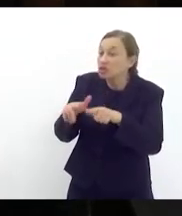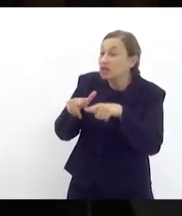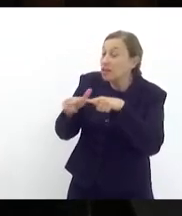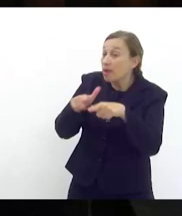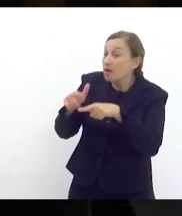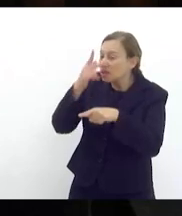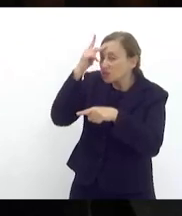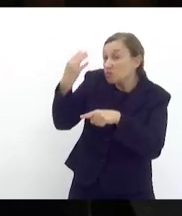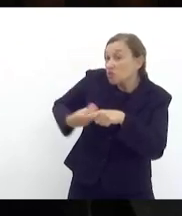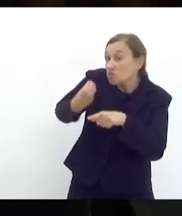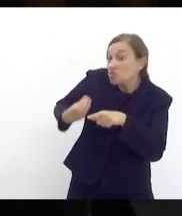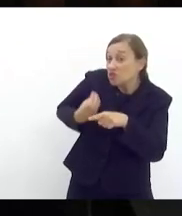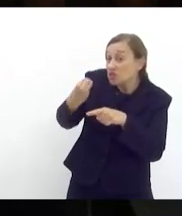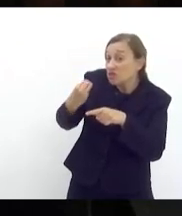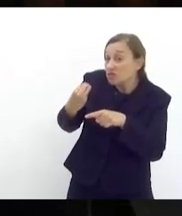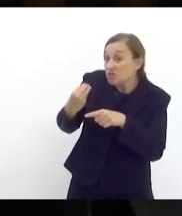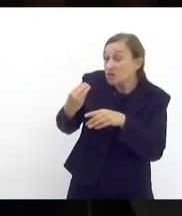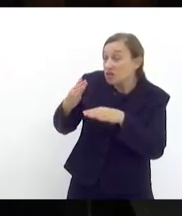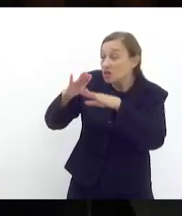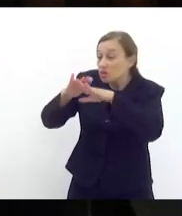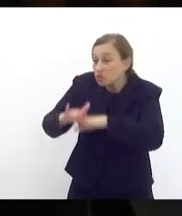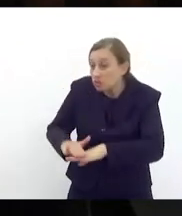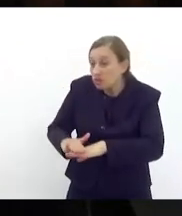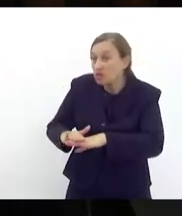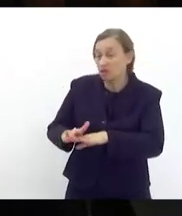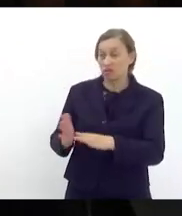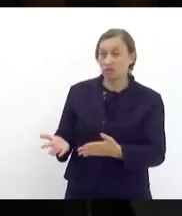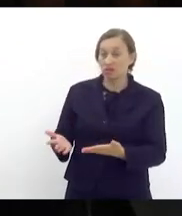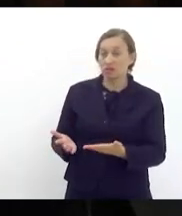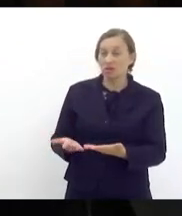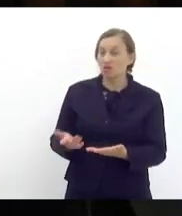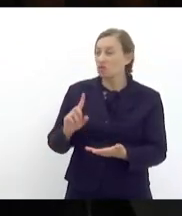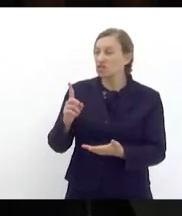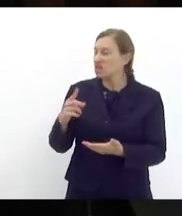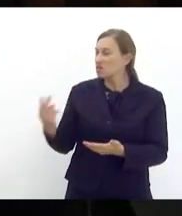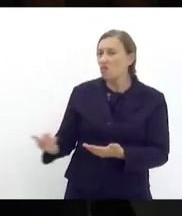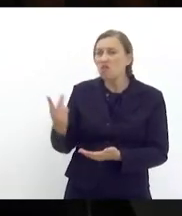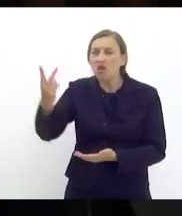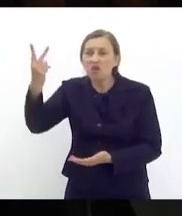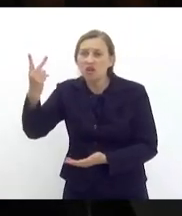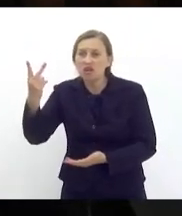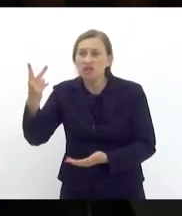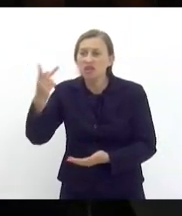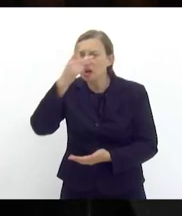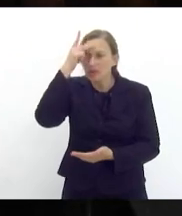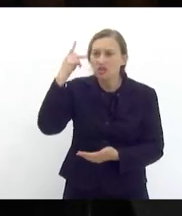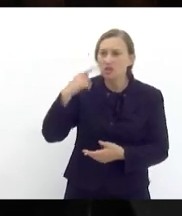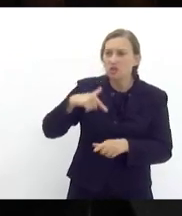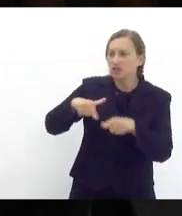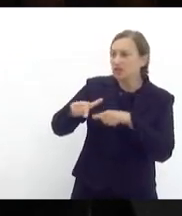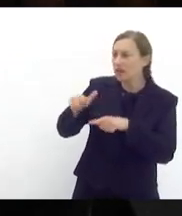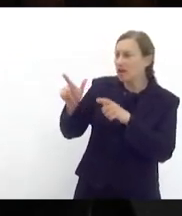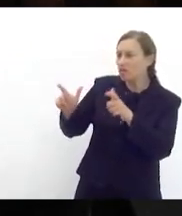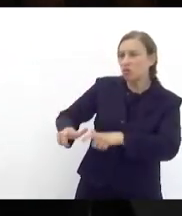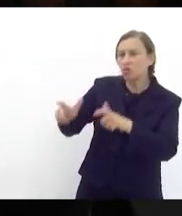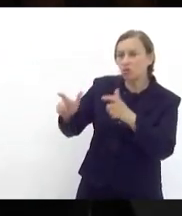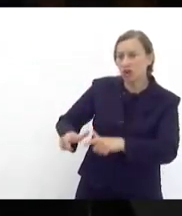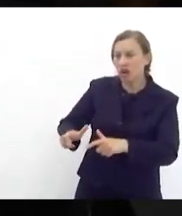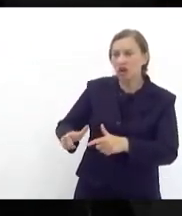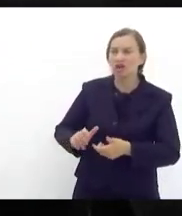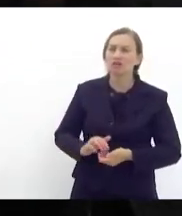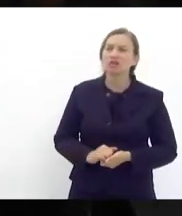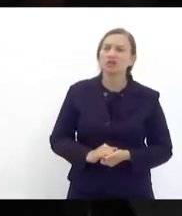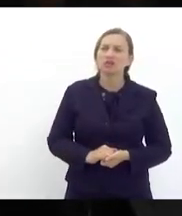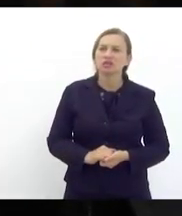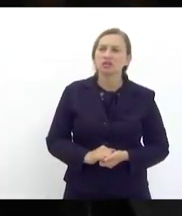submissas às ameaças de vocês. Vocês não valorizam o empresário local da cidade. Vocês não valorizam os